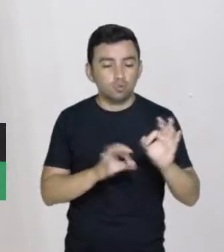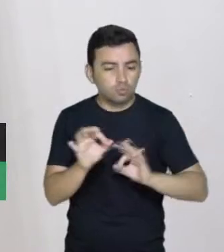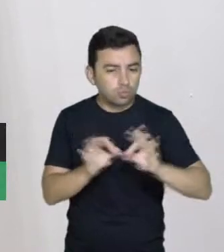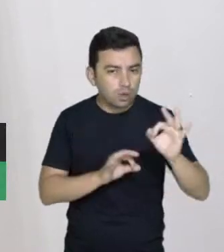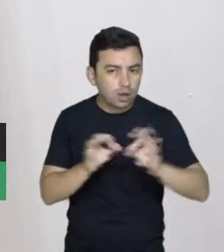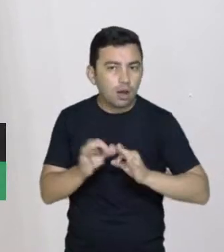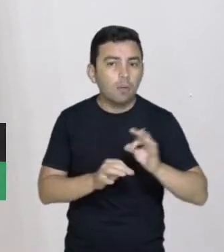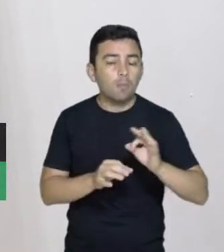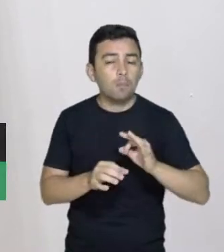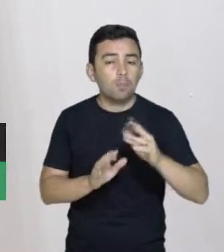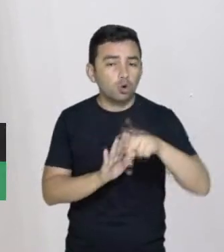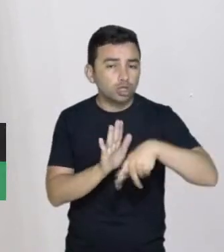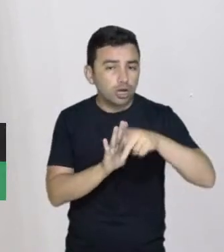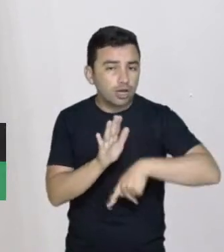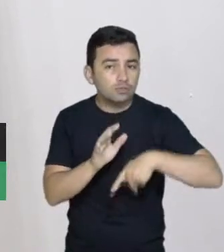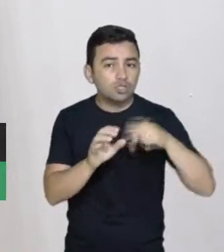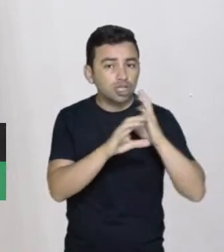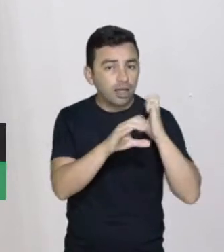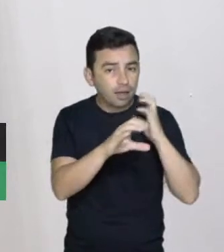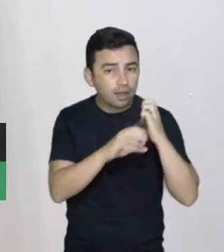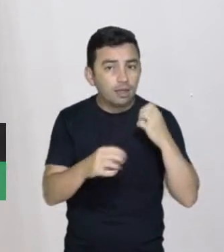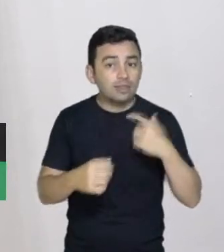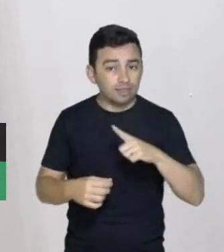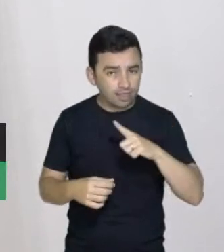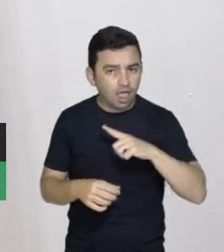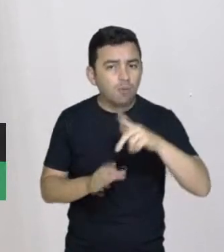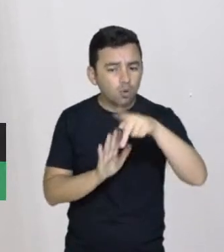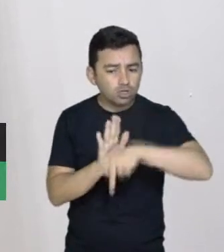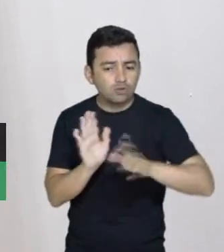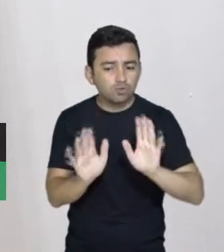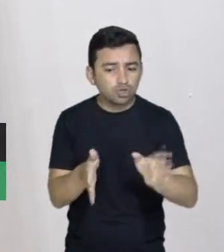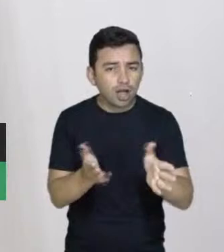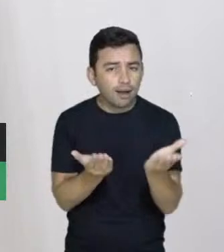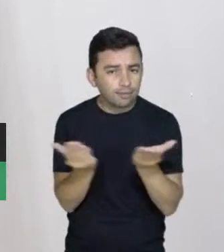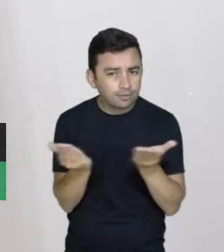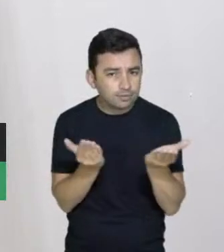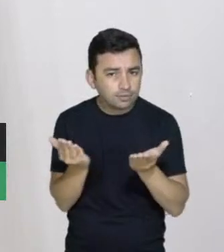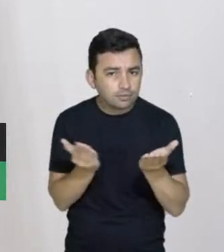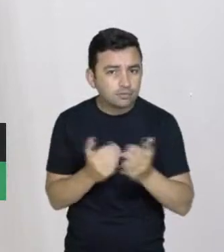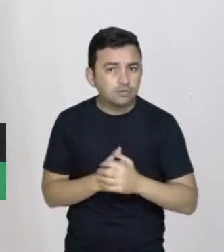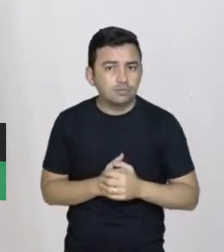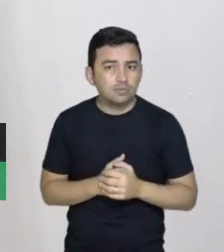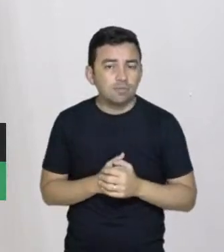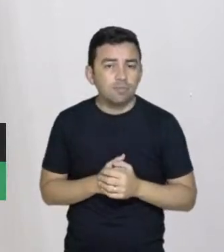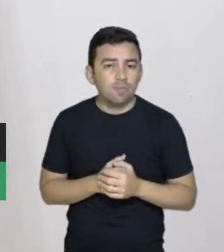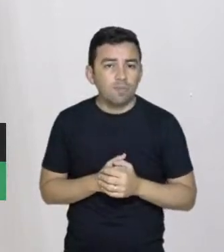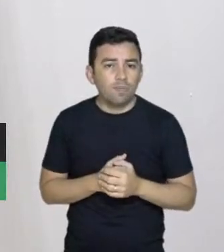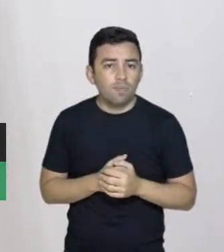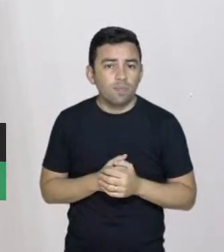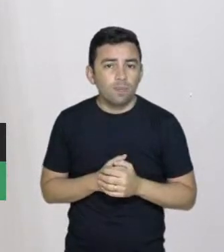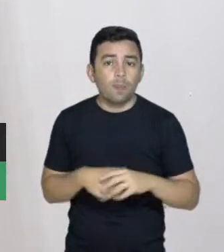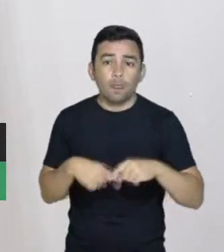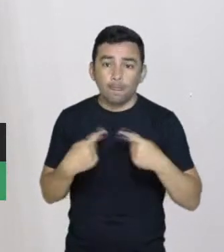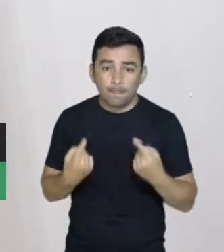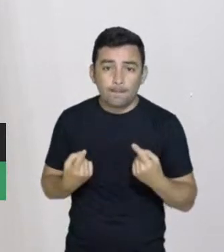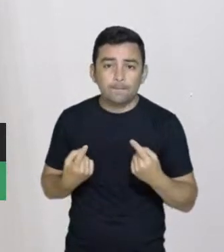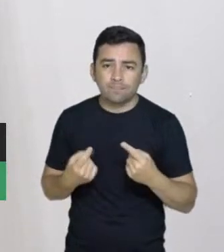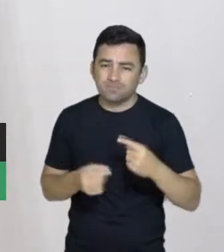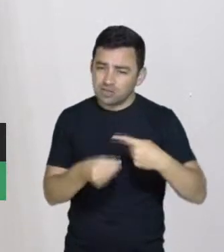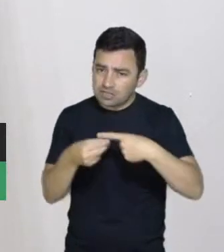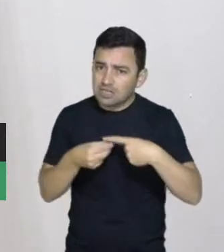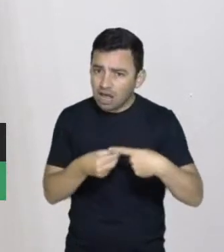tem nada que esteja sendo executado que não tenha um projeto de engenharia licitado sendo feito, sendo realizado. Os municípios, muitas vezes,